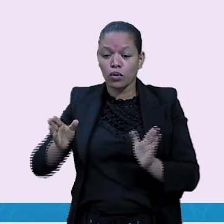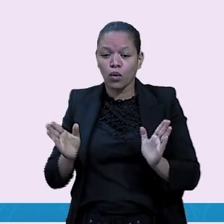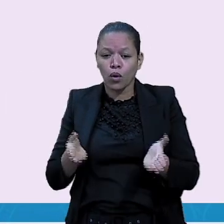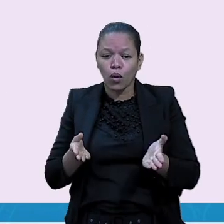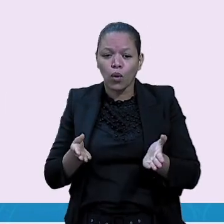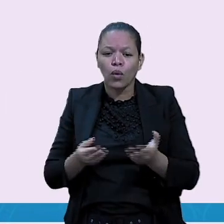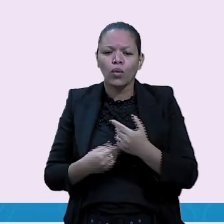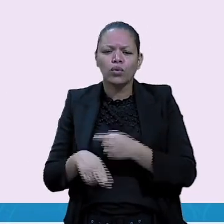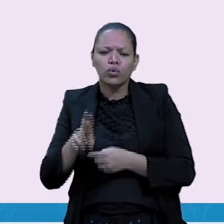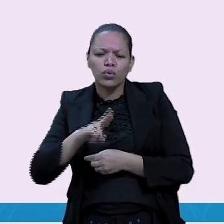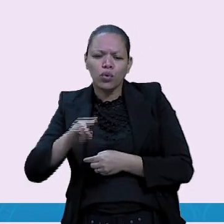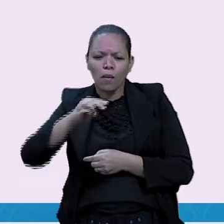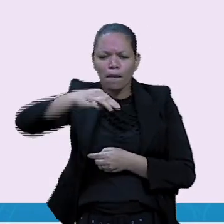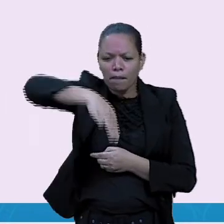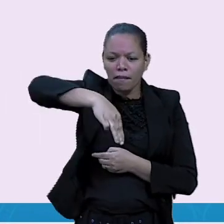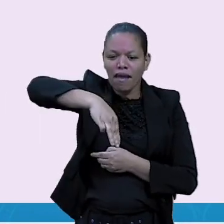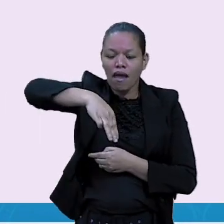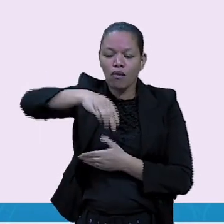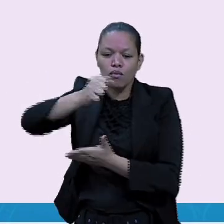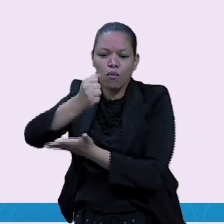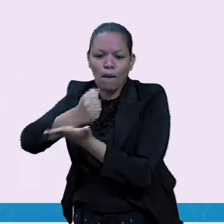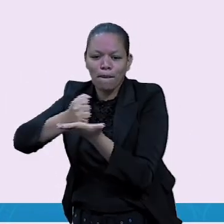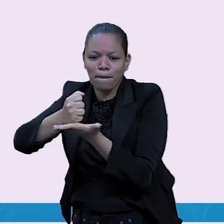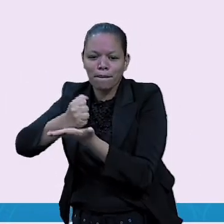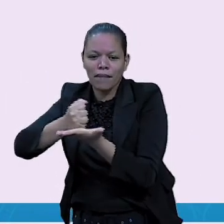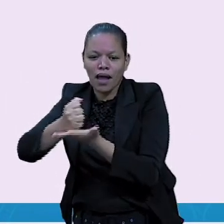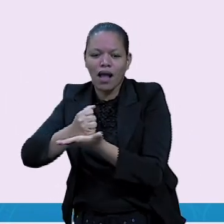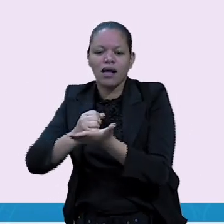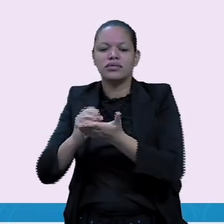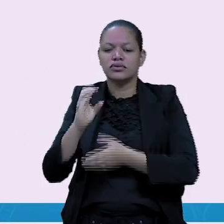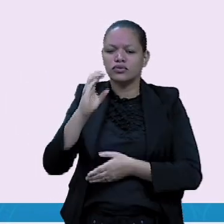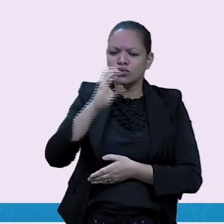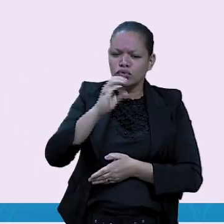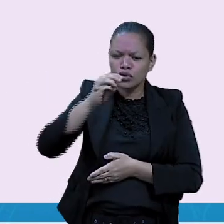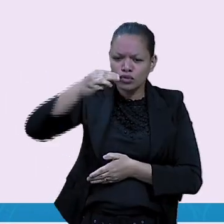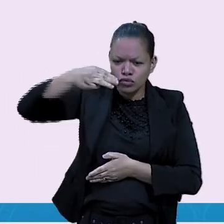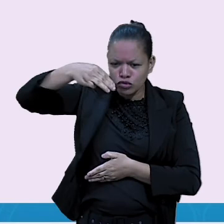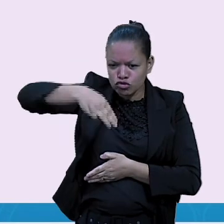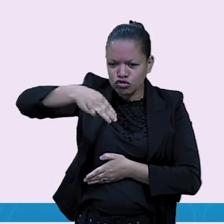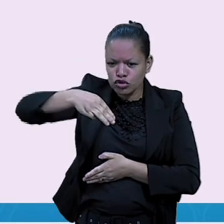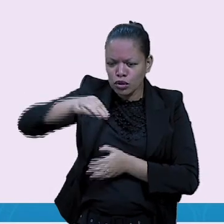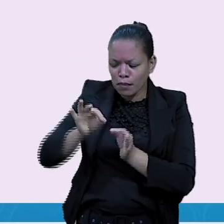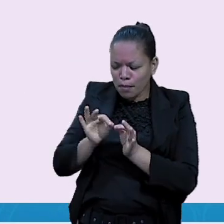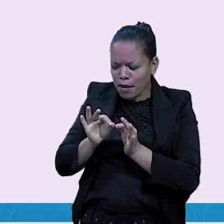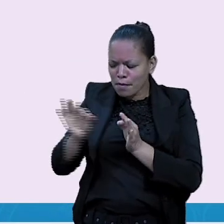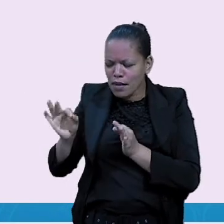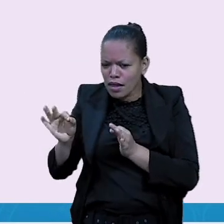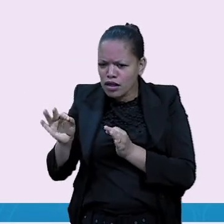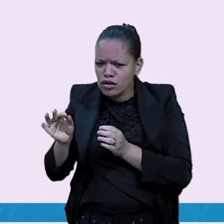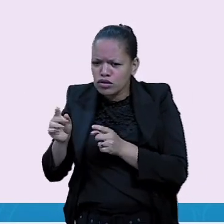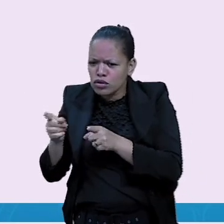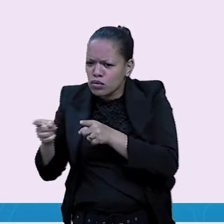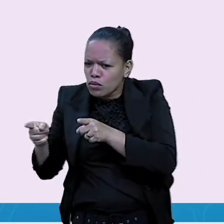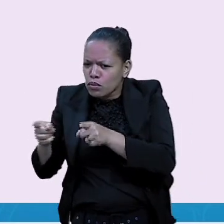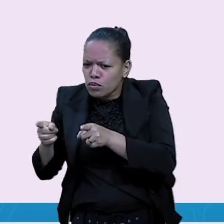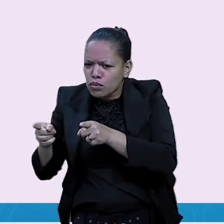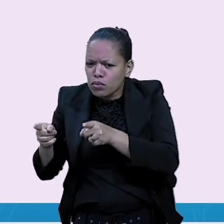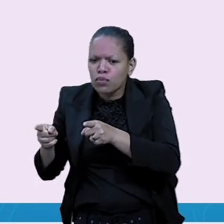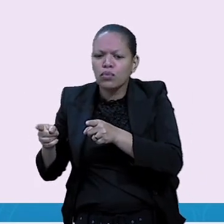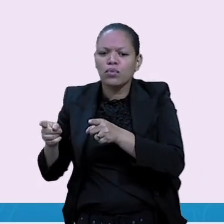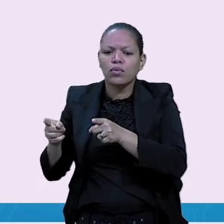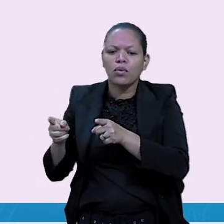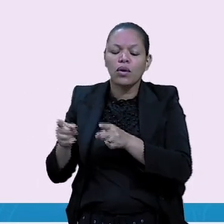M. O centímetro é utilizado para medir pequenas distâncias. Seu símbolo é